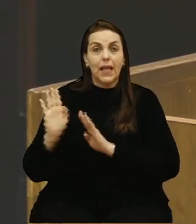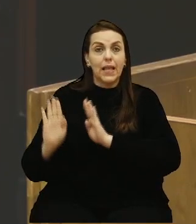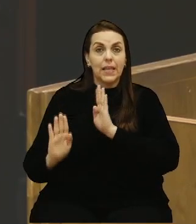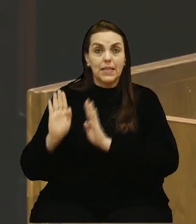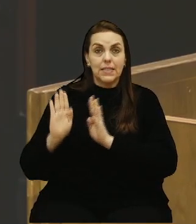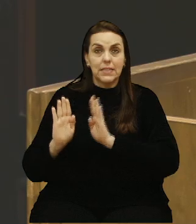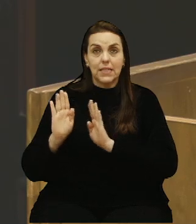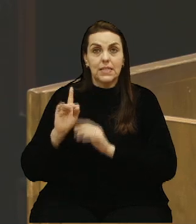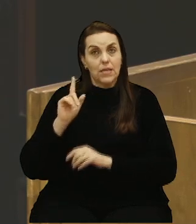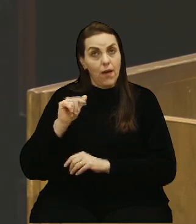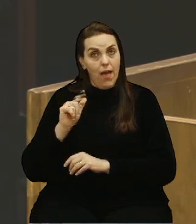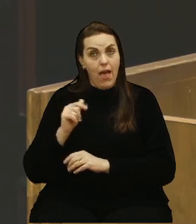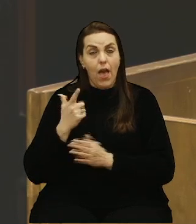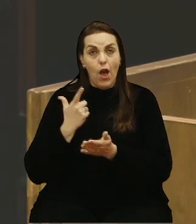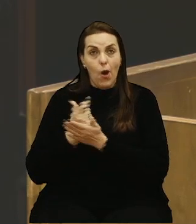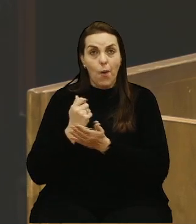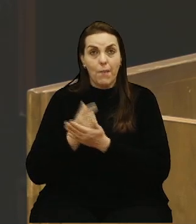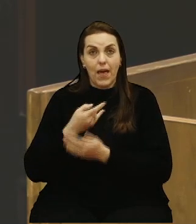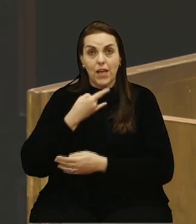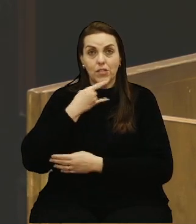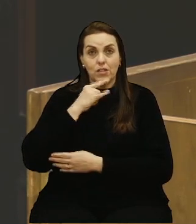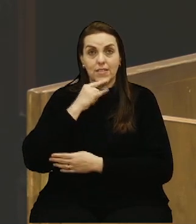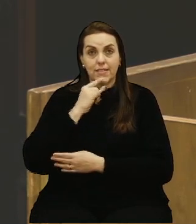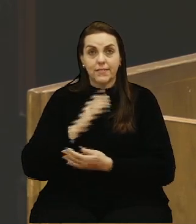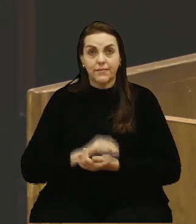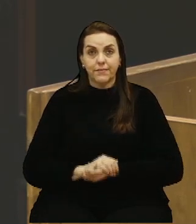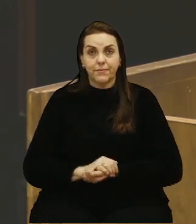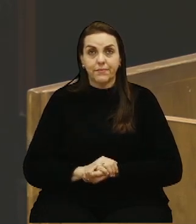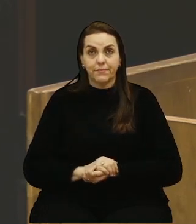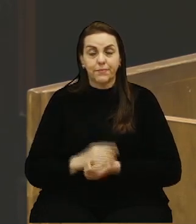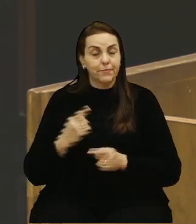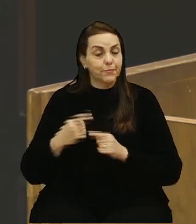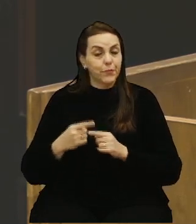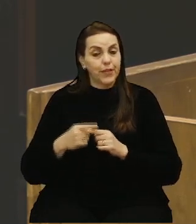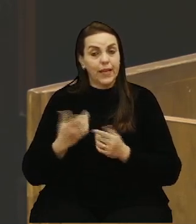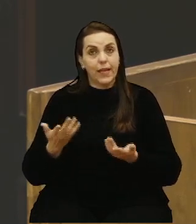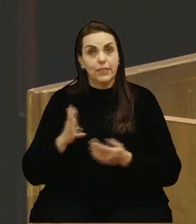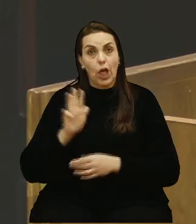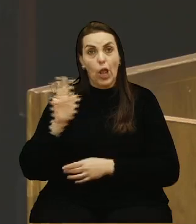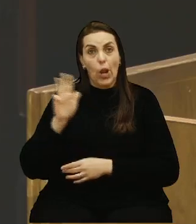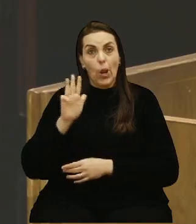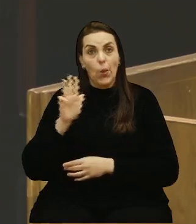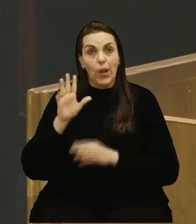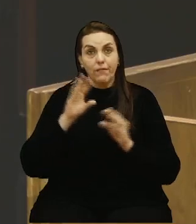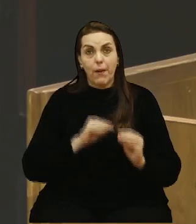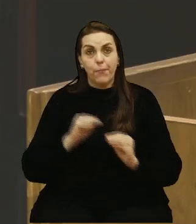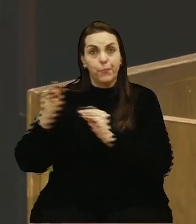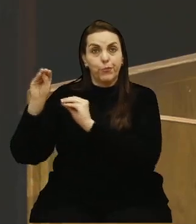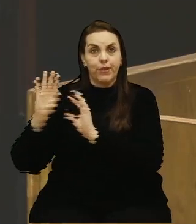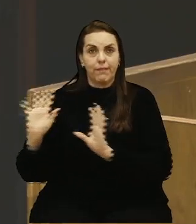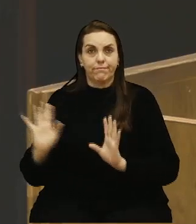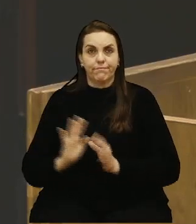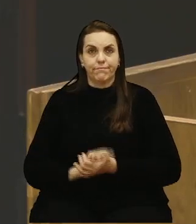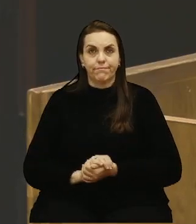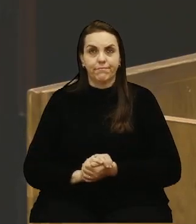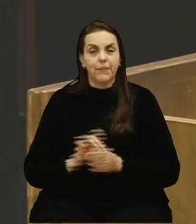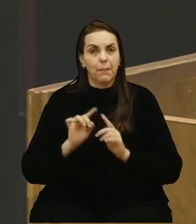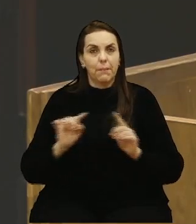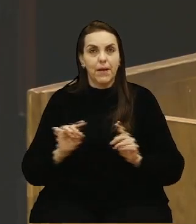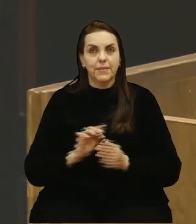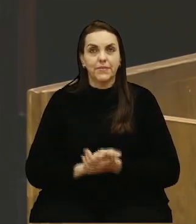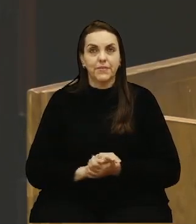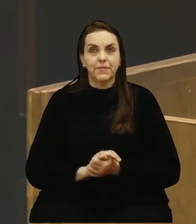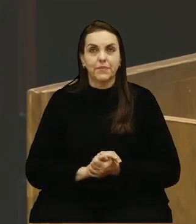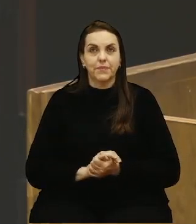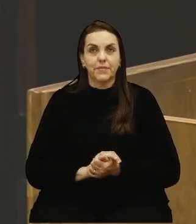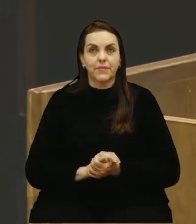para comprar cachaça, né, vereador Cristiano? Porque senão o Lula se muda para o Palácio Piratini. Mas, enfim,